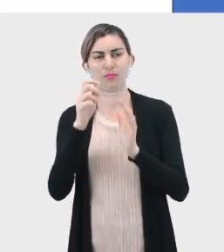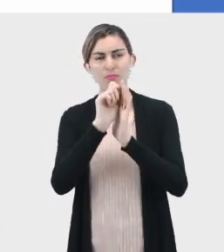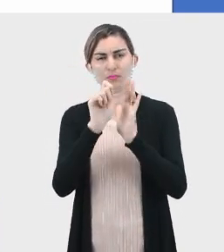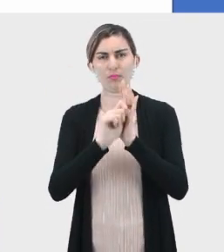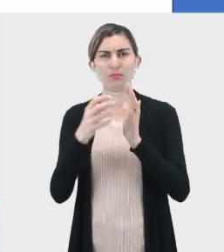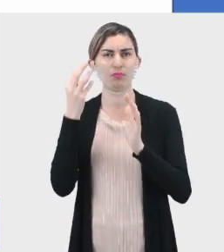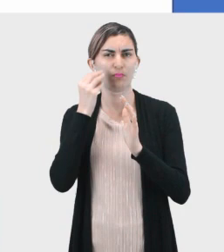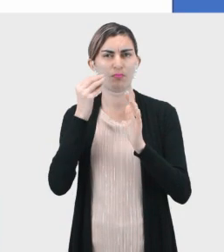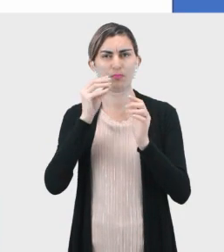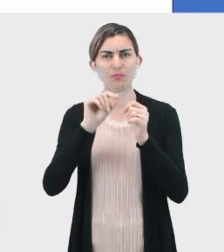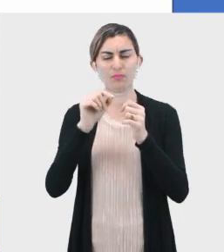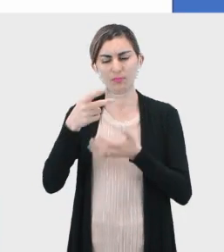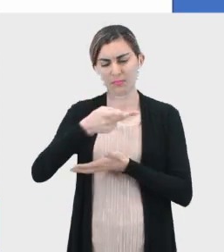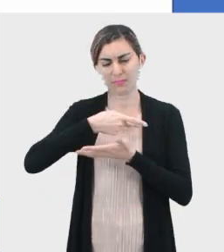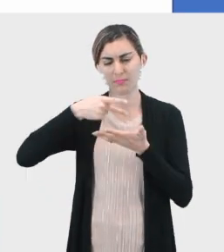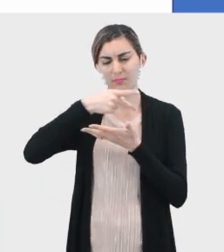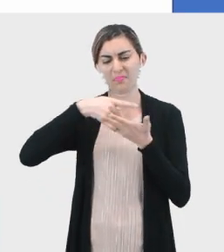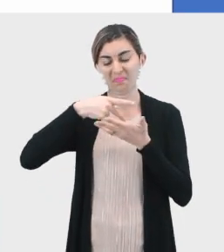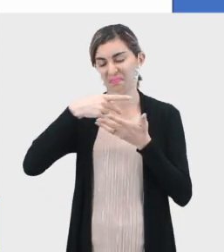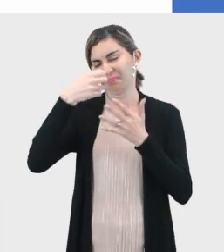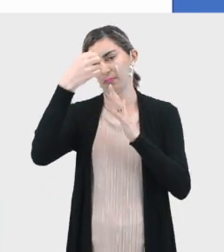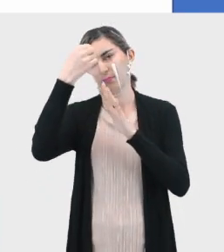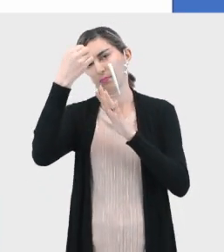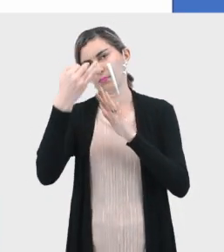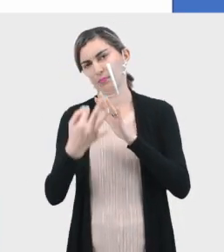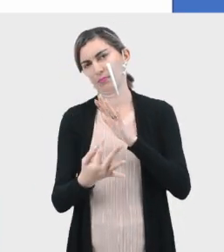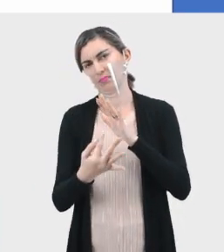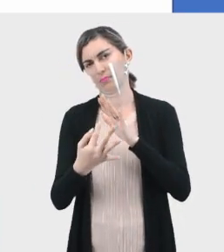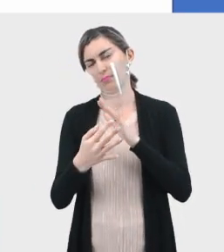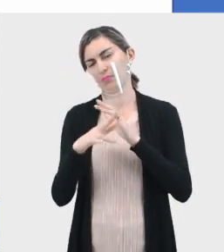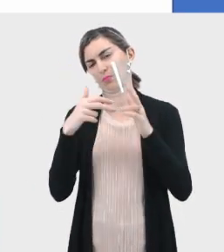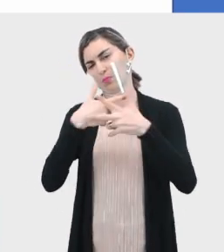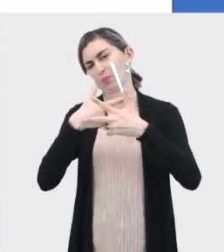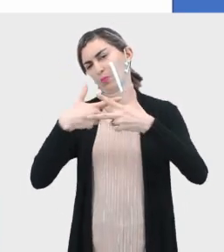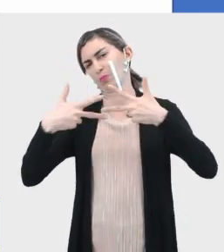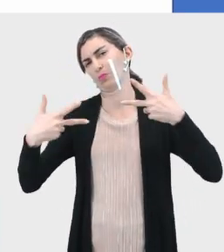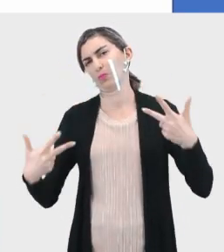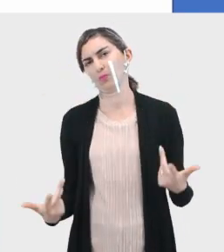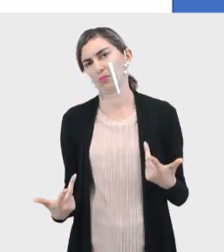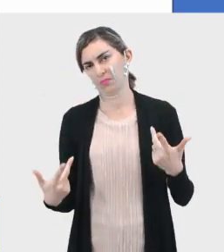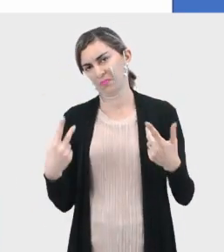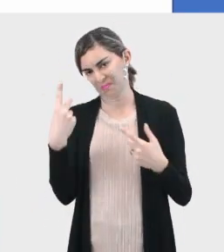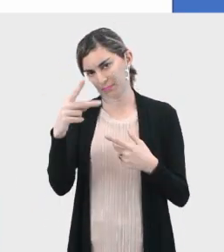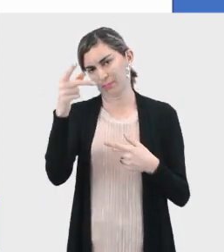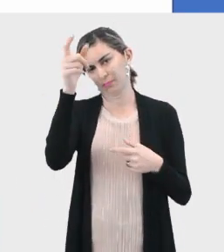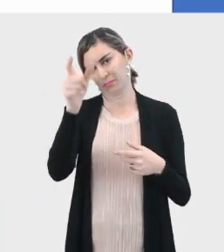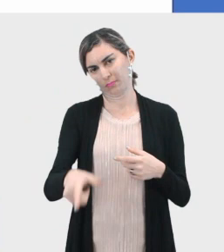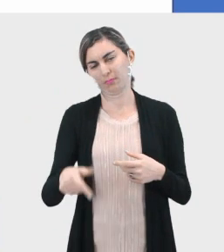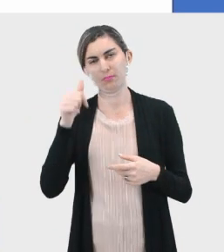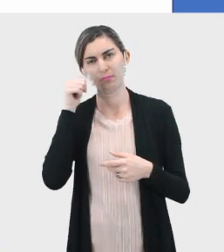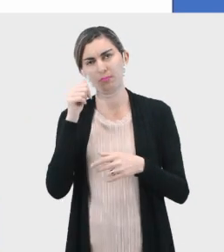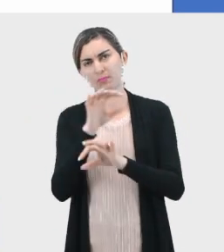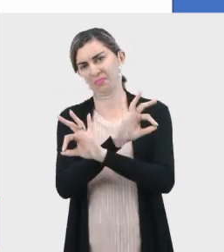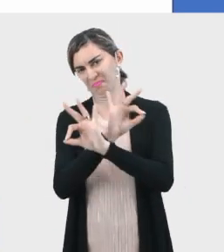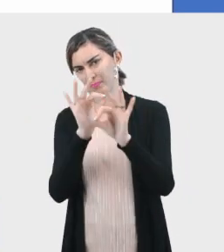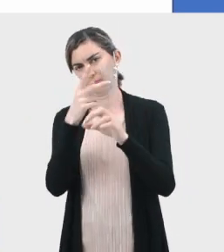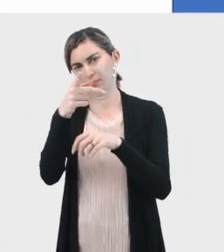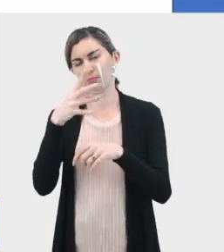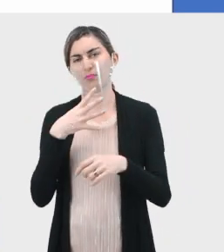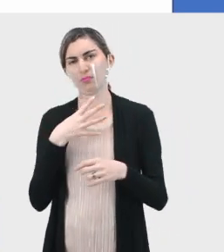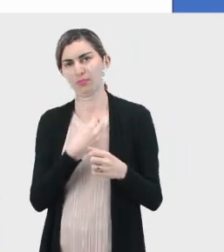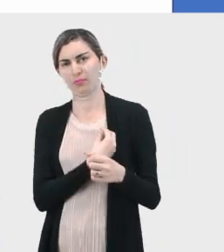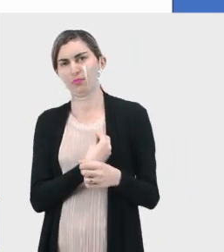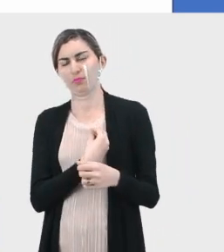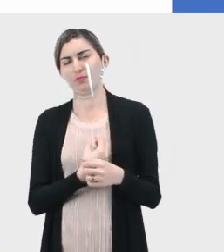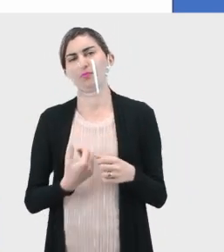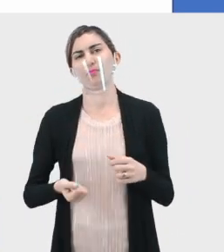Tente fazer um breve poema que descreva as qualidades dessa mulher fenomenal que você